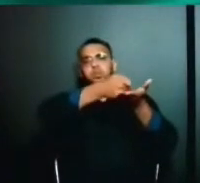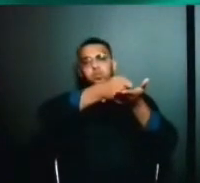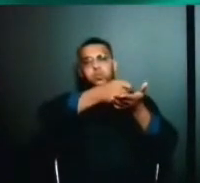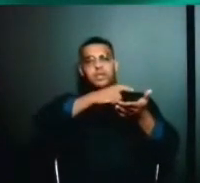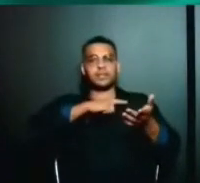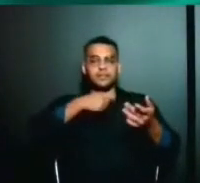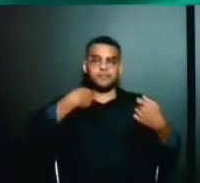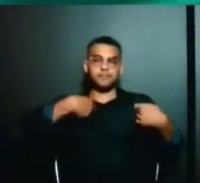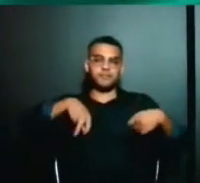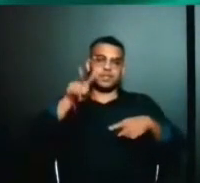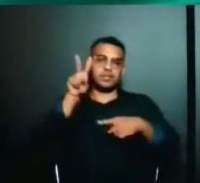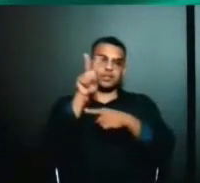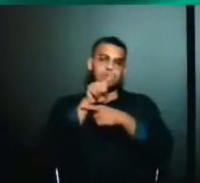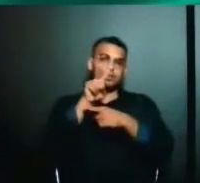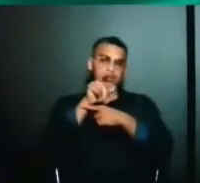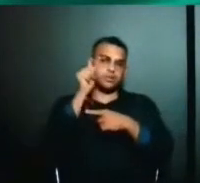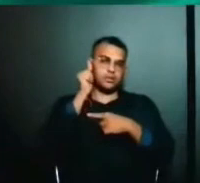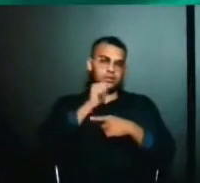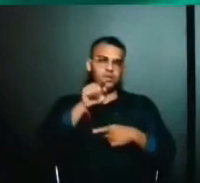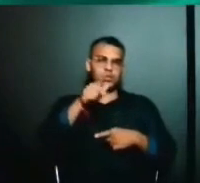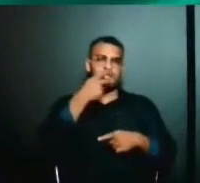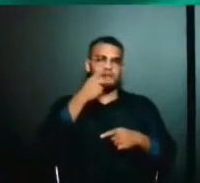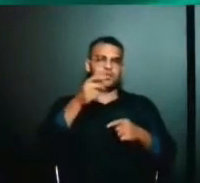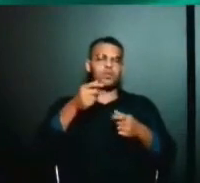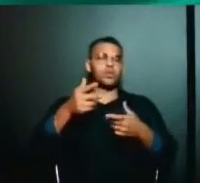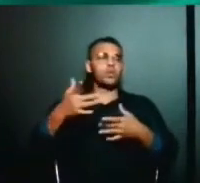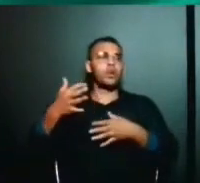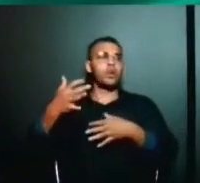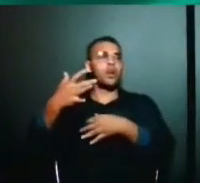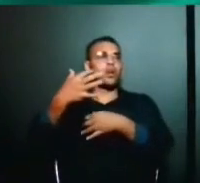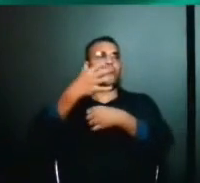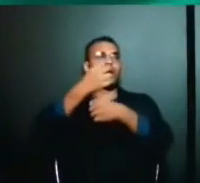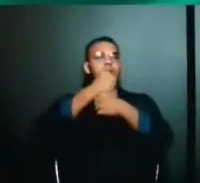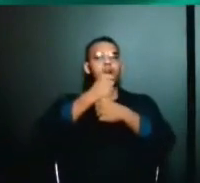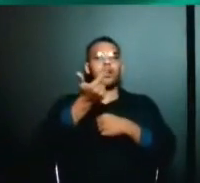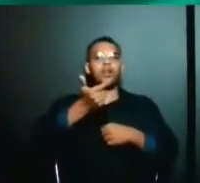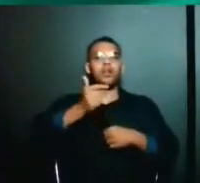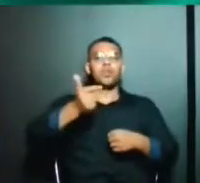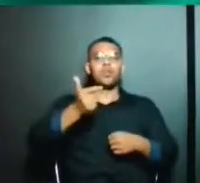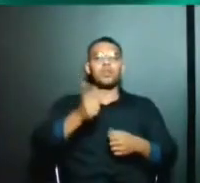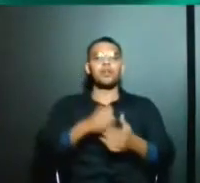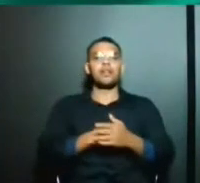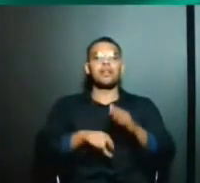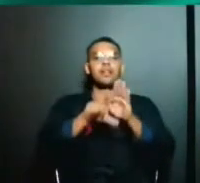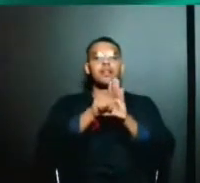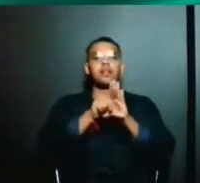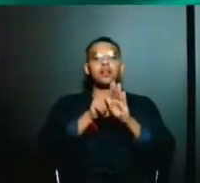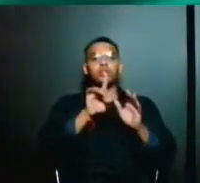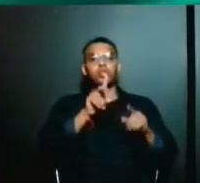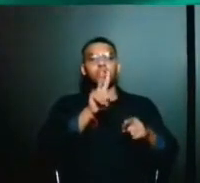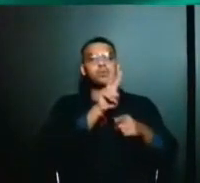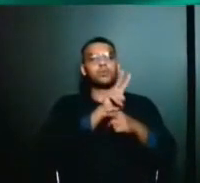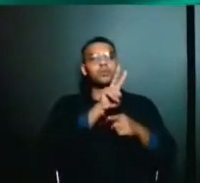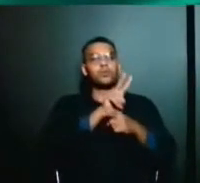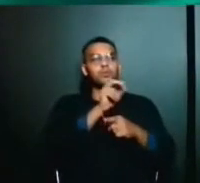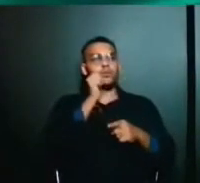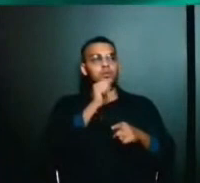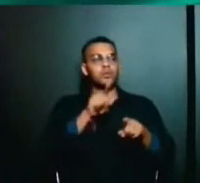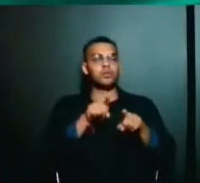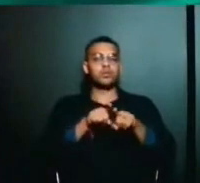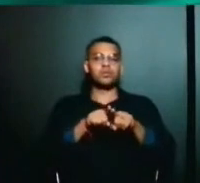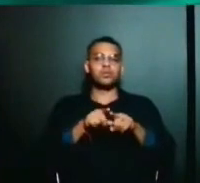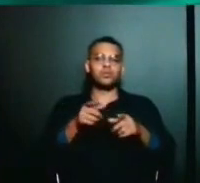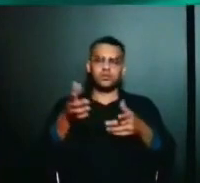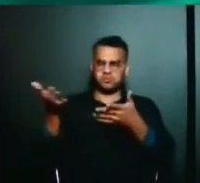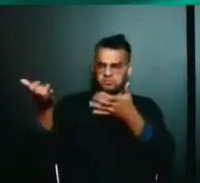que proteger as mulheres, você fez um levantamento de que não havia, só havia lei protegendo as mulheres, e aí você fez um levantamento, que eu gostaria que